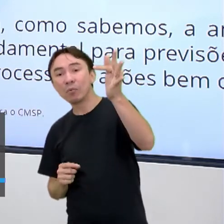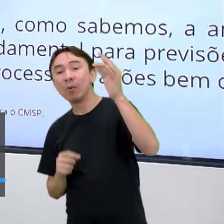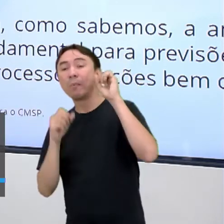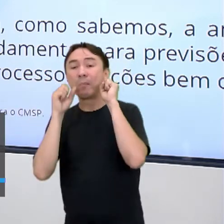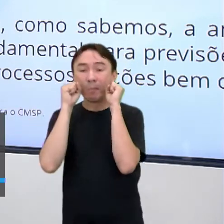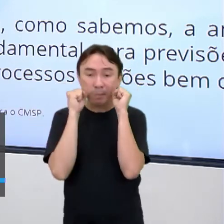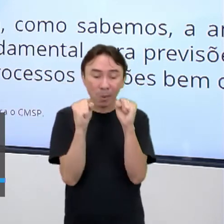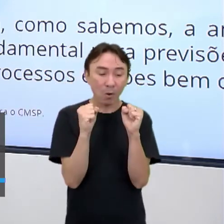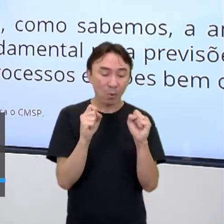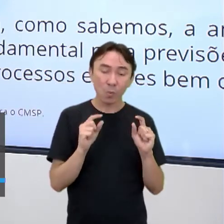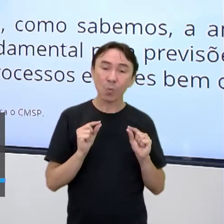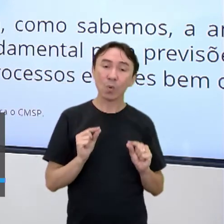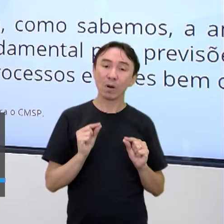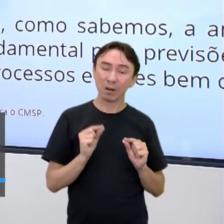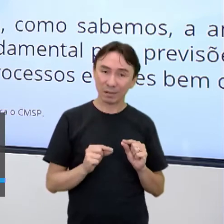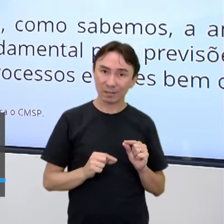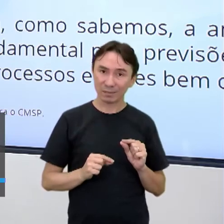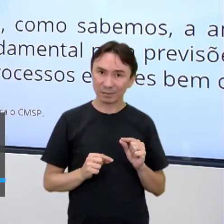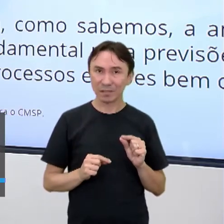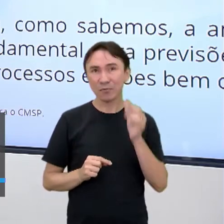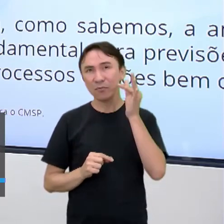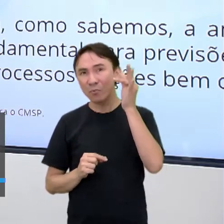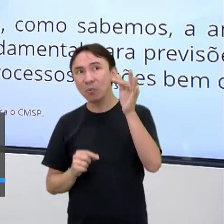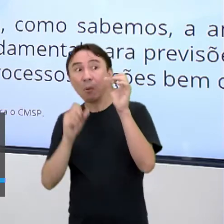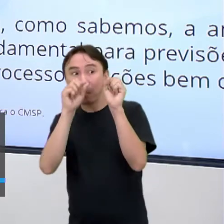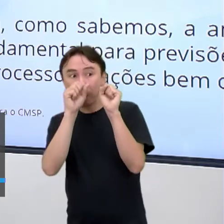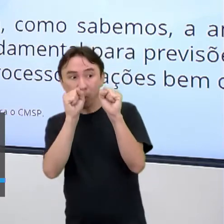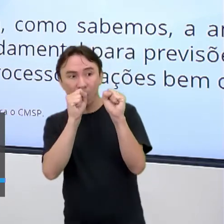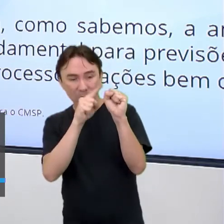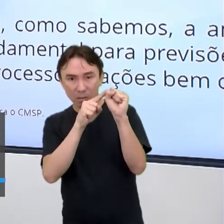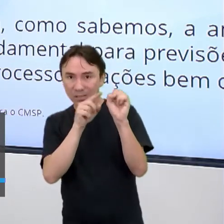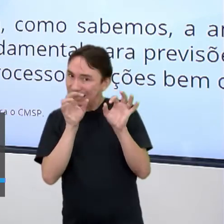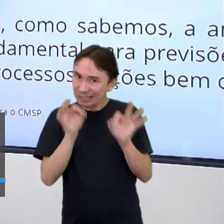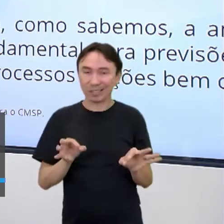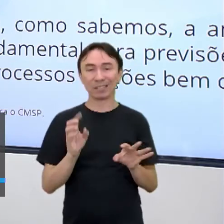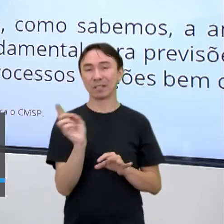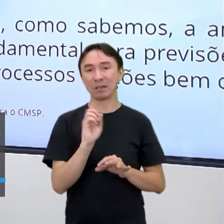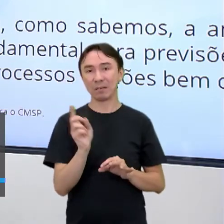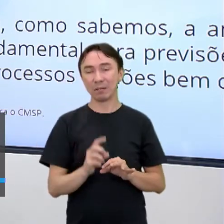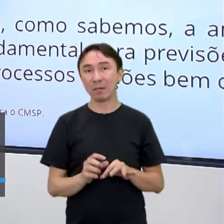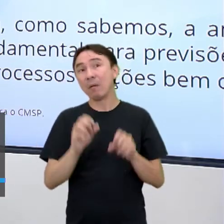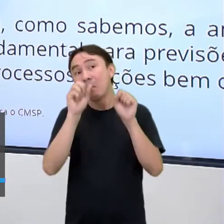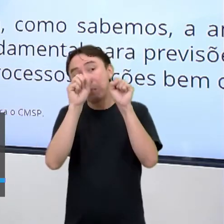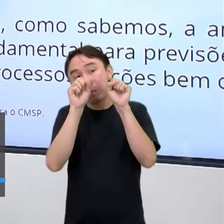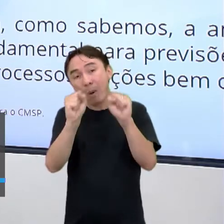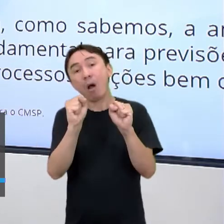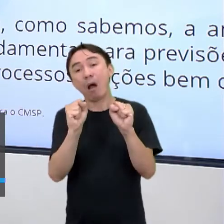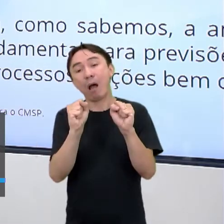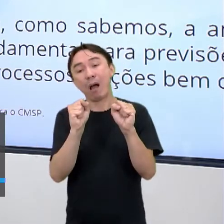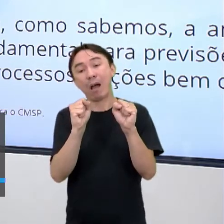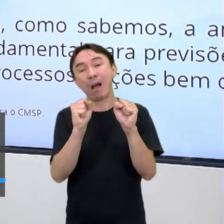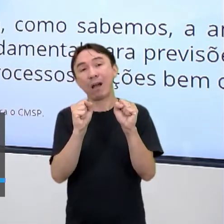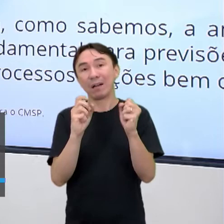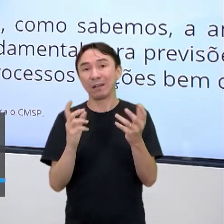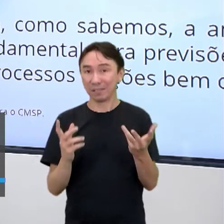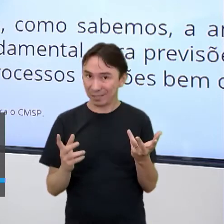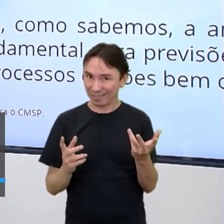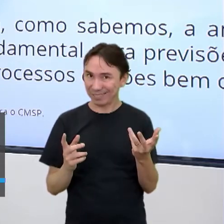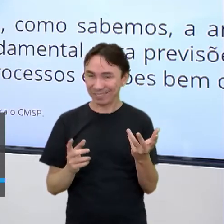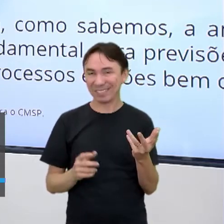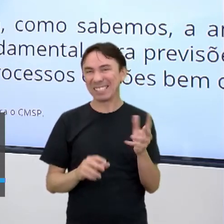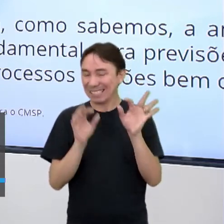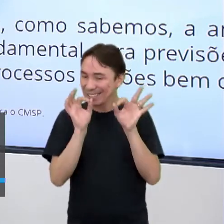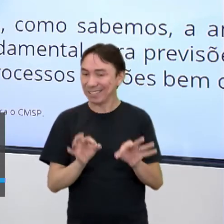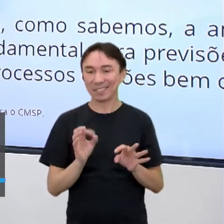matematicamente, tá? Veja, previsão não é certeza. Ok? Então, muitos fatores colaboram para que se tenha, para que exista